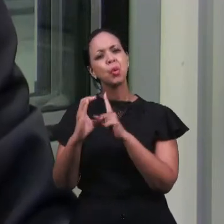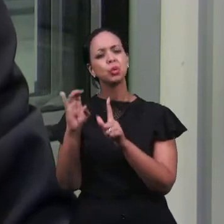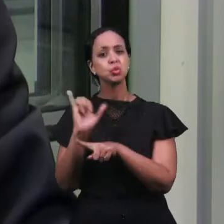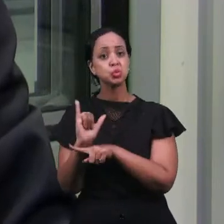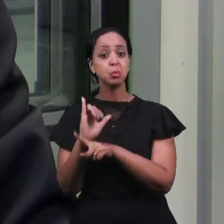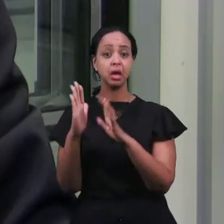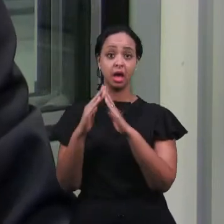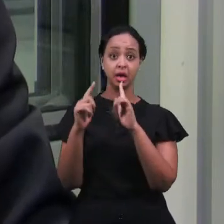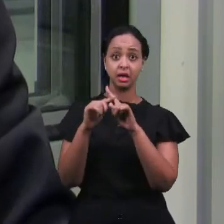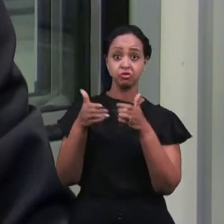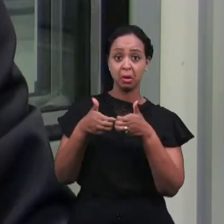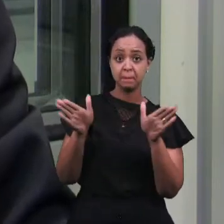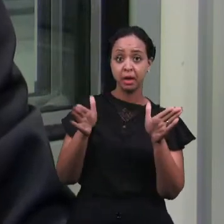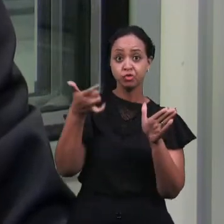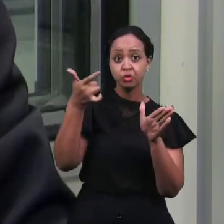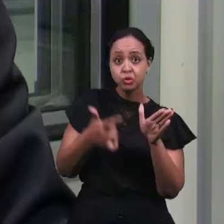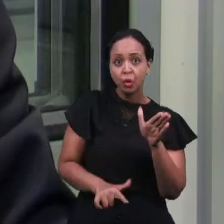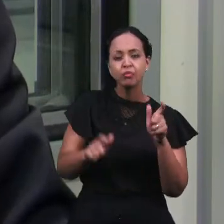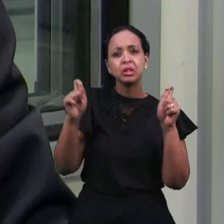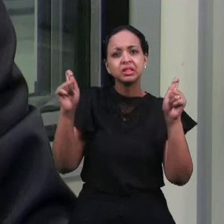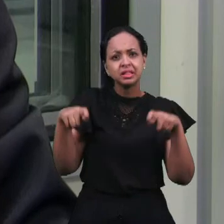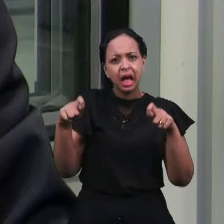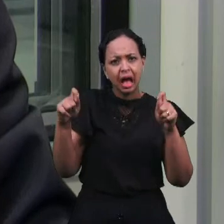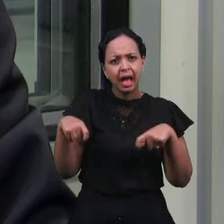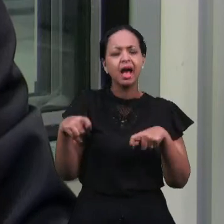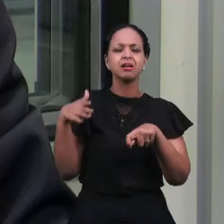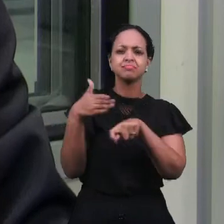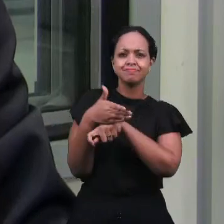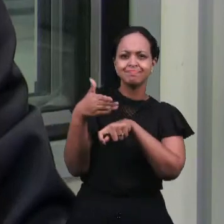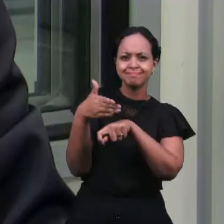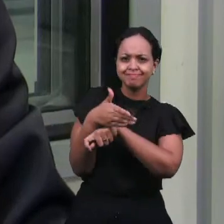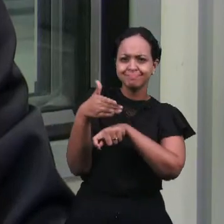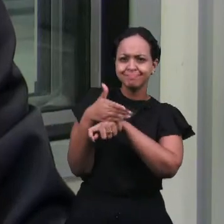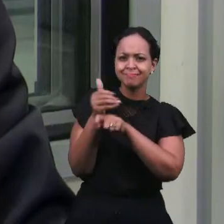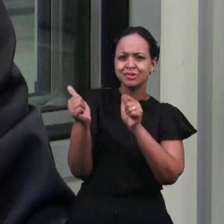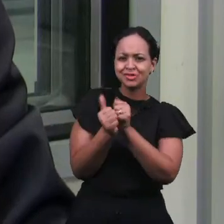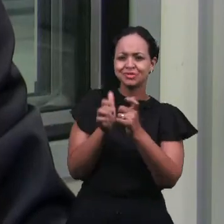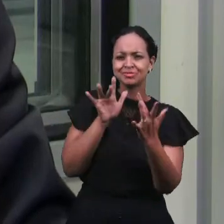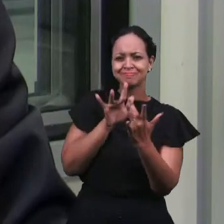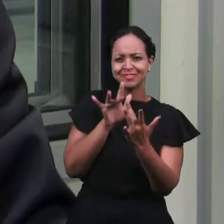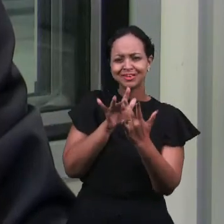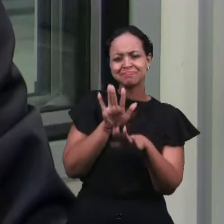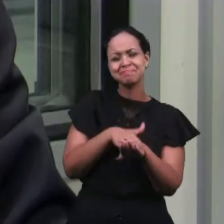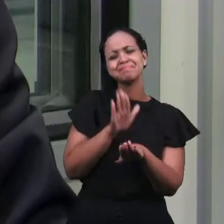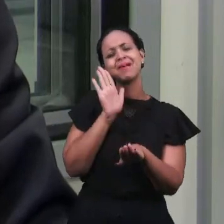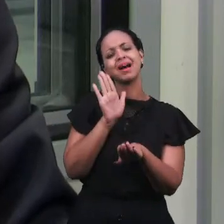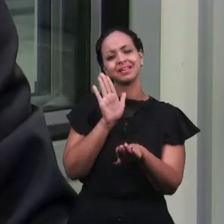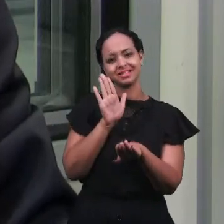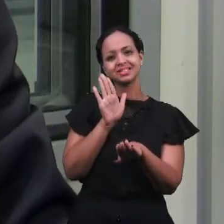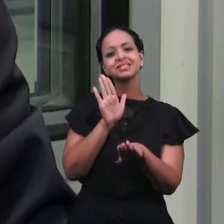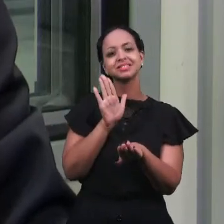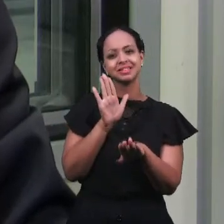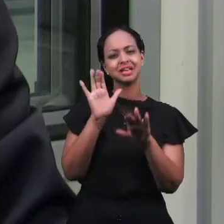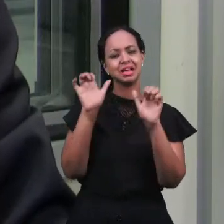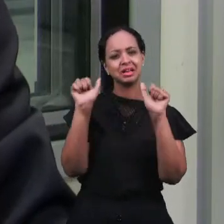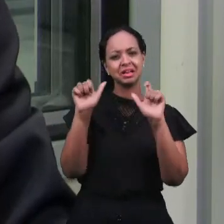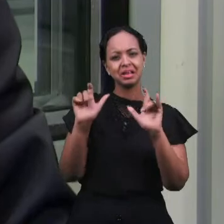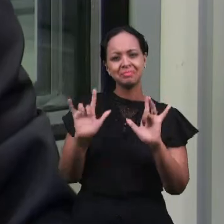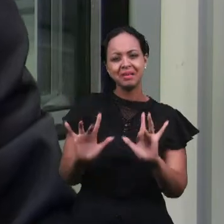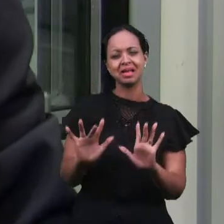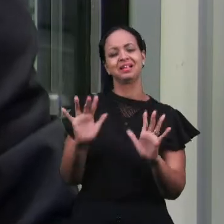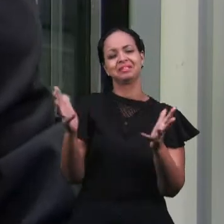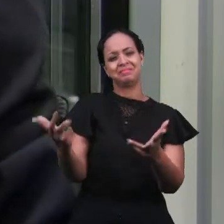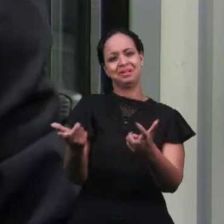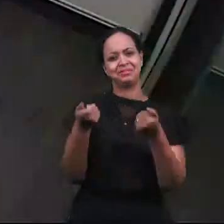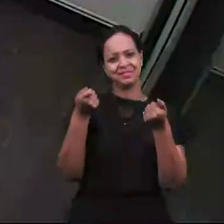abertas, né, nós temos essa condição ainda de estar mais próximos também uns dos outros, glorificando e bendizendo o nome